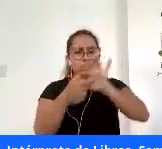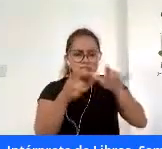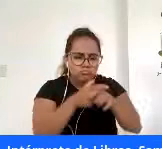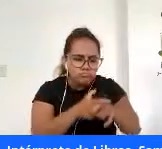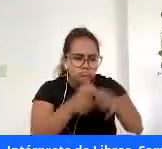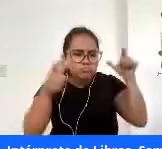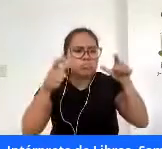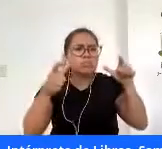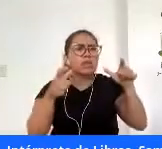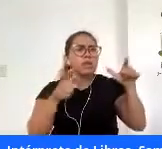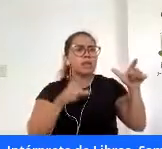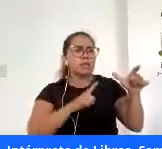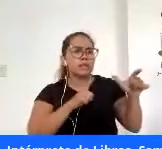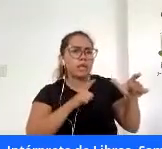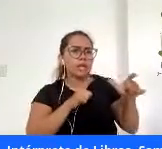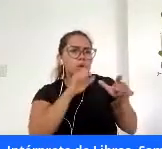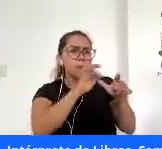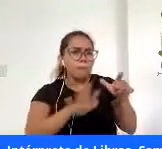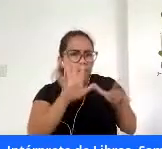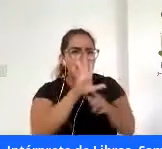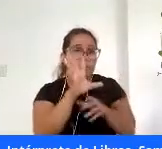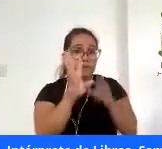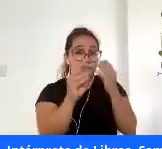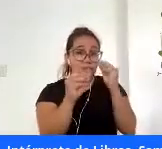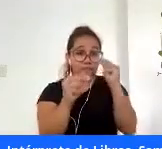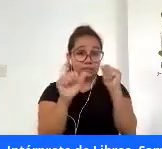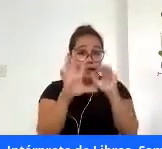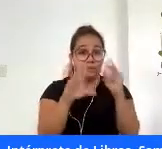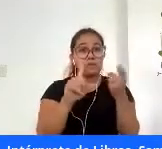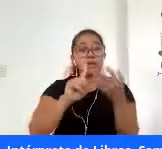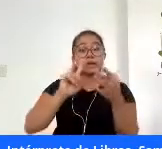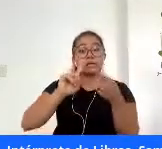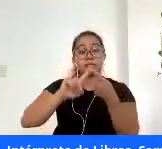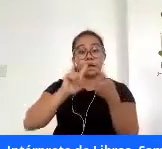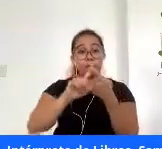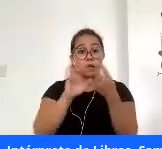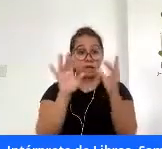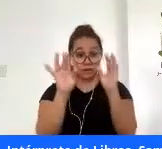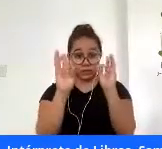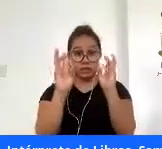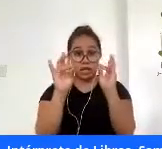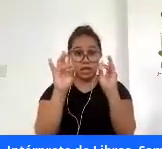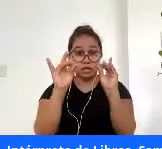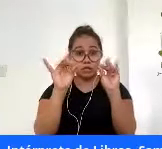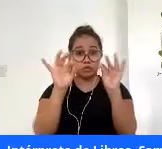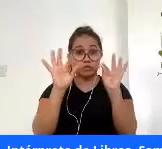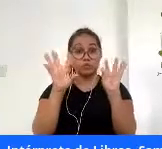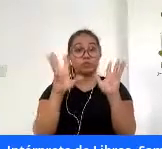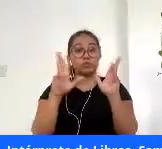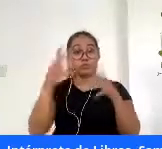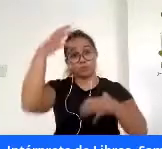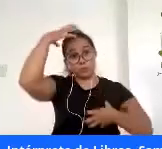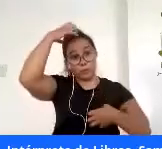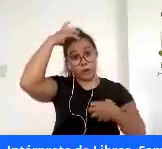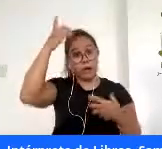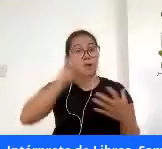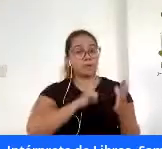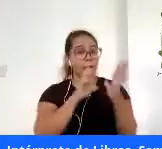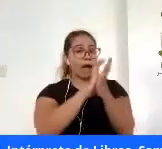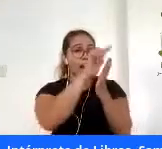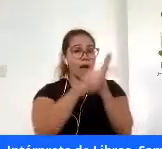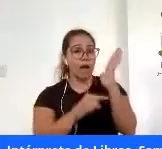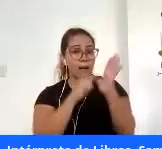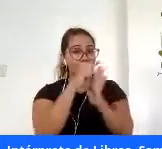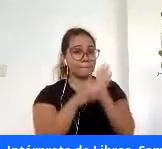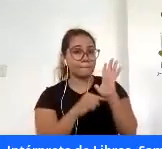sensório, né, referente ao tato, das representações dos dedos do macaco, né? Aqui tem a mão do macaco, a palma da mão do macaco, mostrando